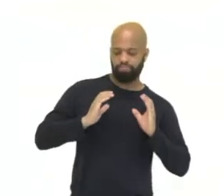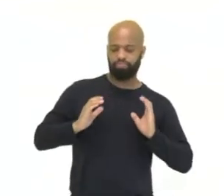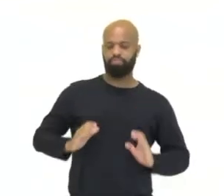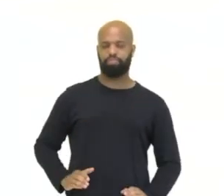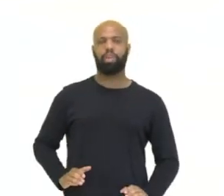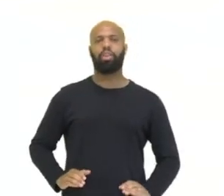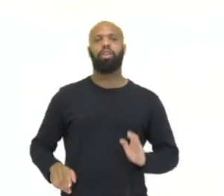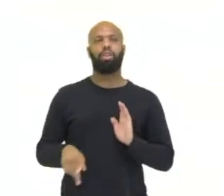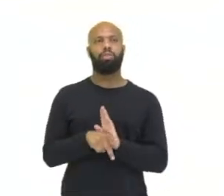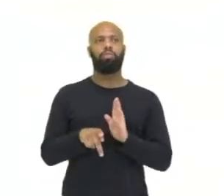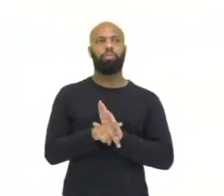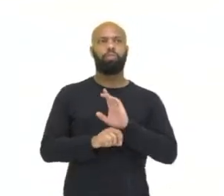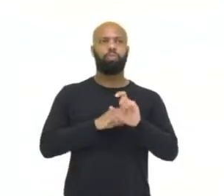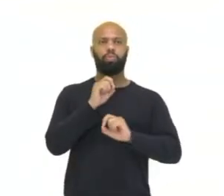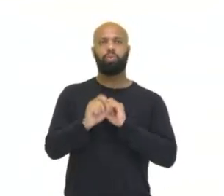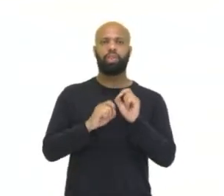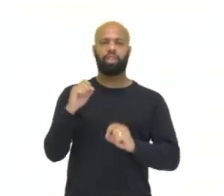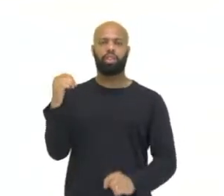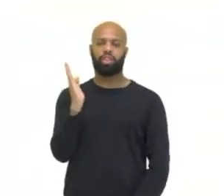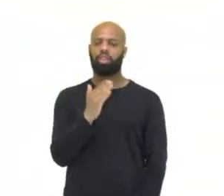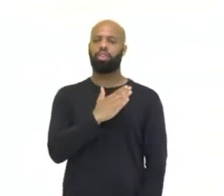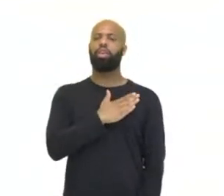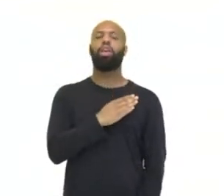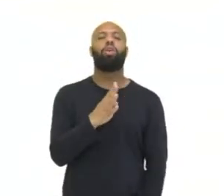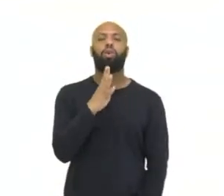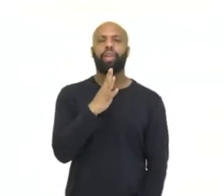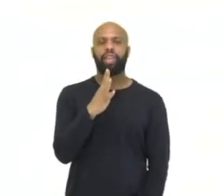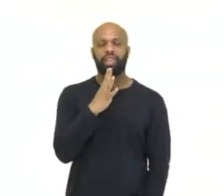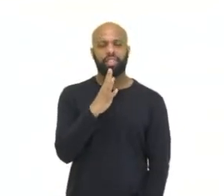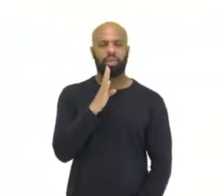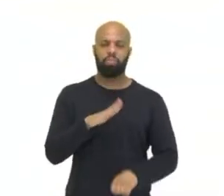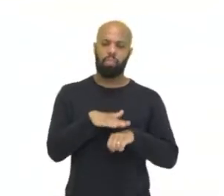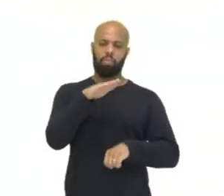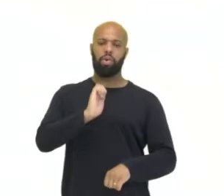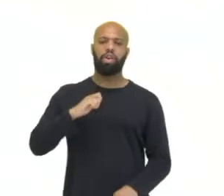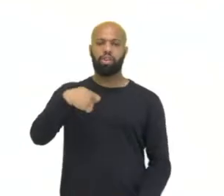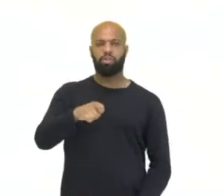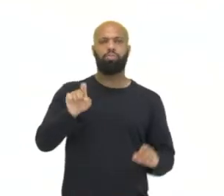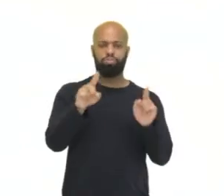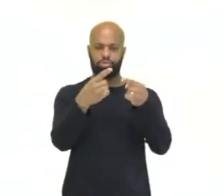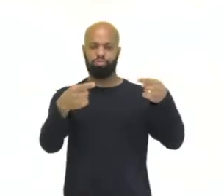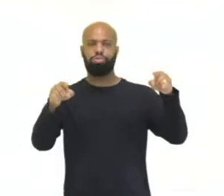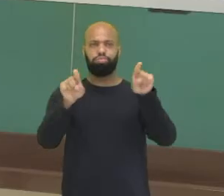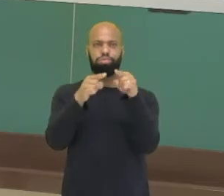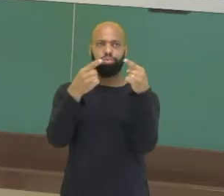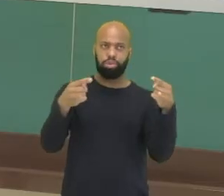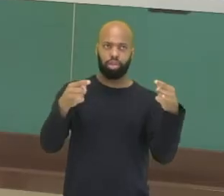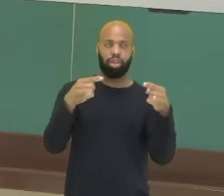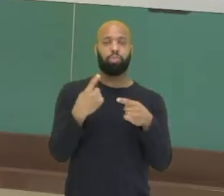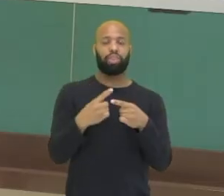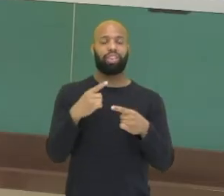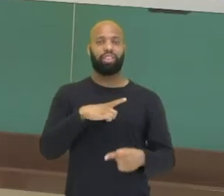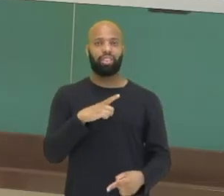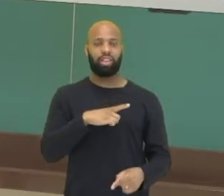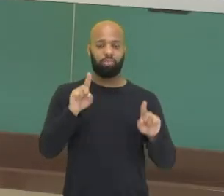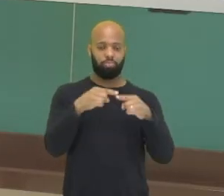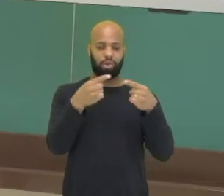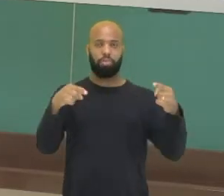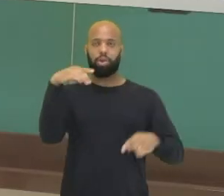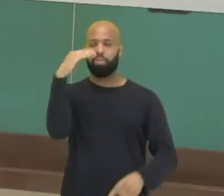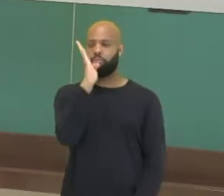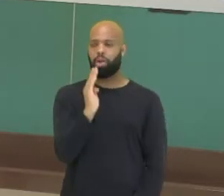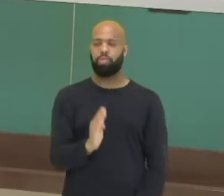cívico, nosso patriotismo em conhecer os nossos hinos, né? Além do hino nacional, o hino